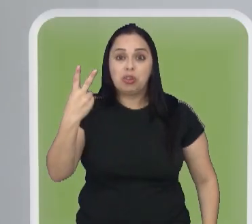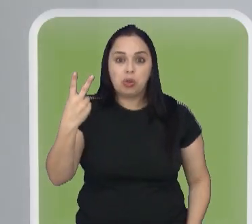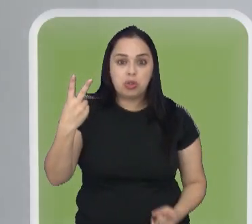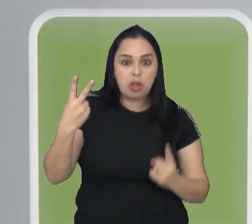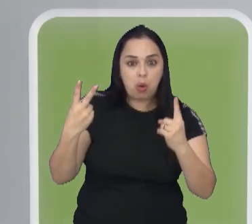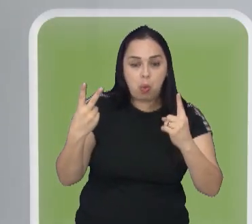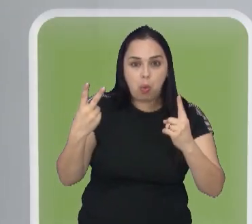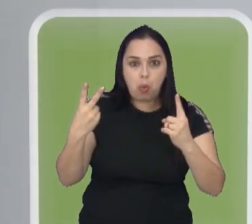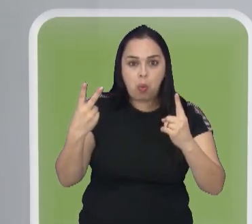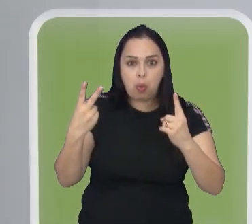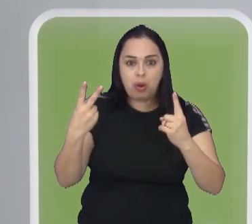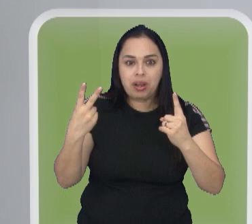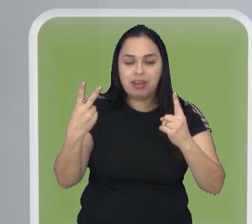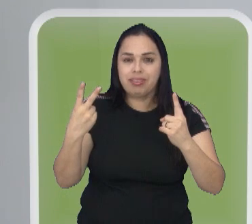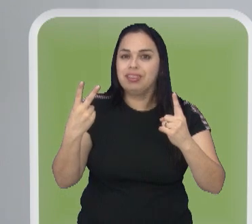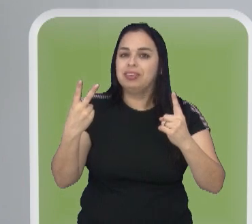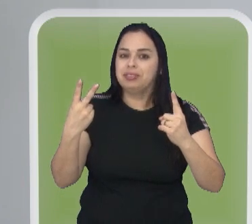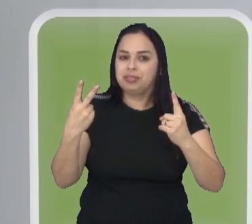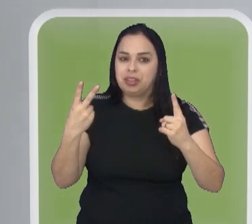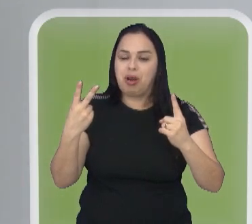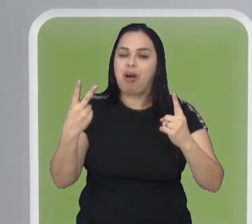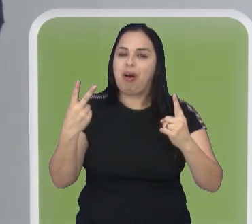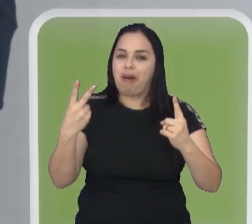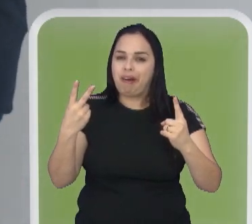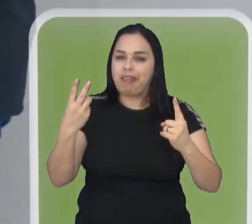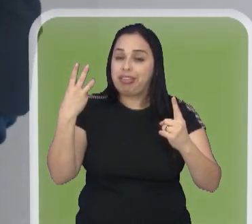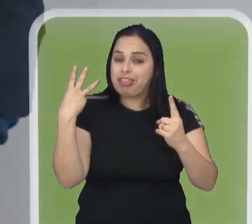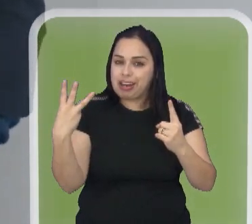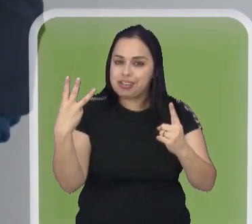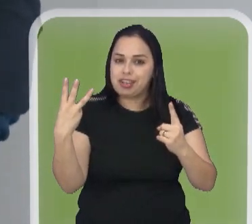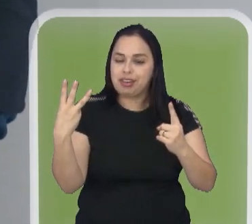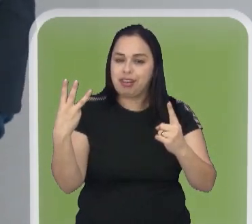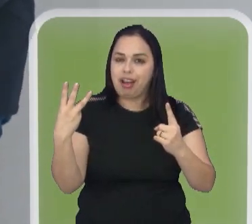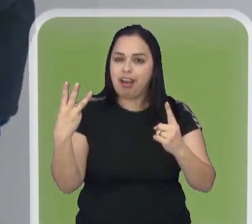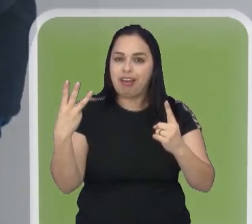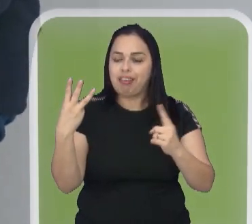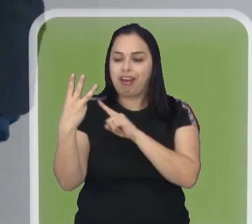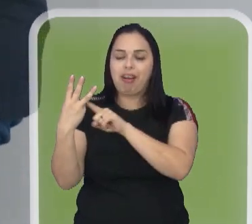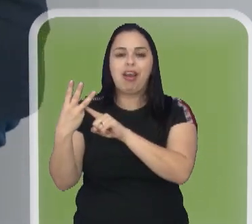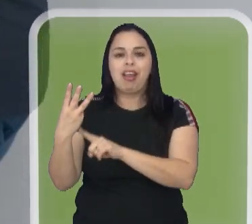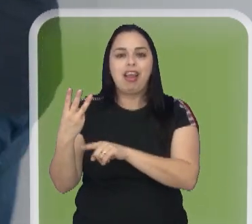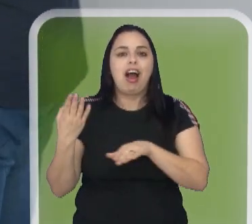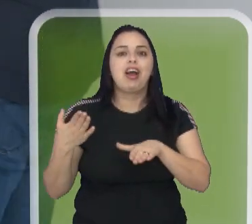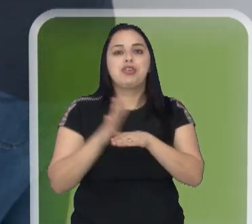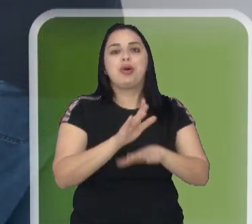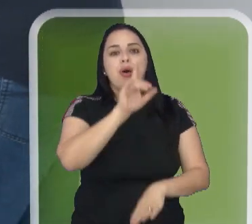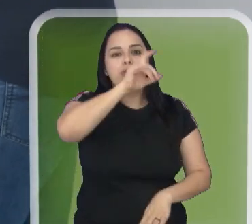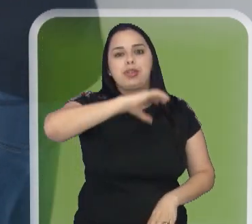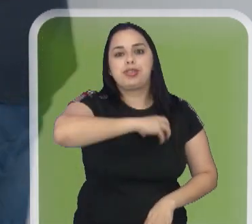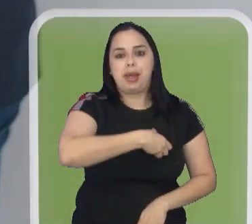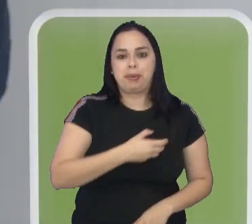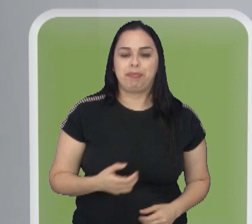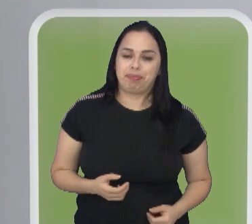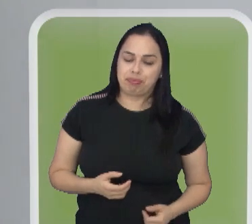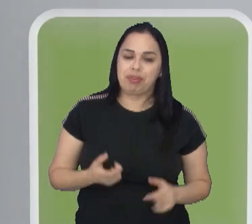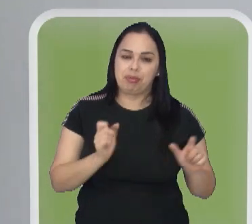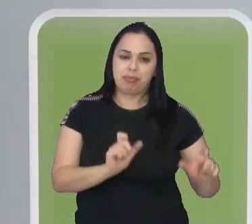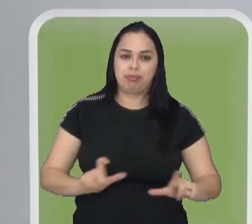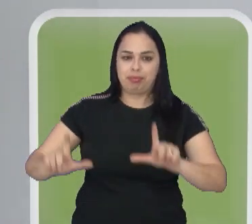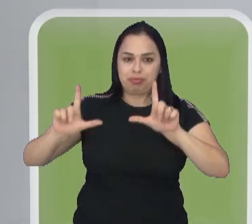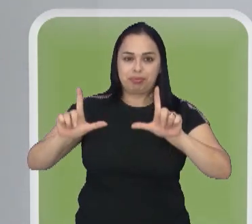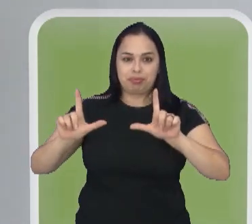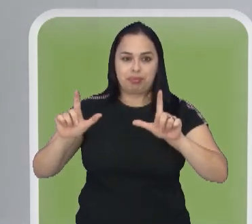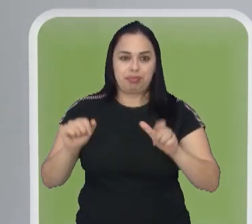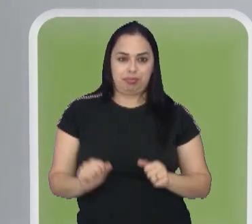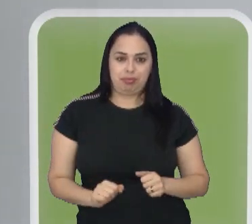o finalzinho do jogo. Esse terceiro gol do União Suzano ajudou o São José, porque a gente vai dar uma olhada na classificação aqui, ó. Coloca pra gente, Matheus, por